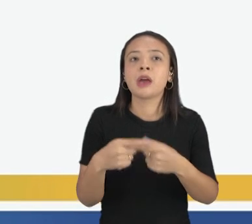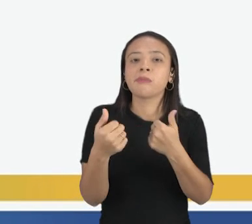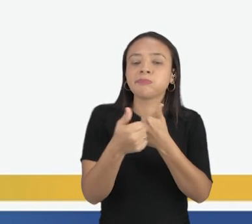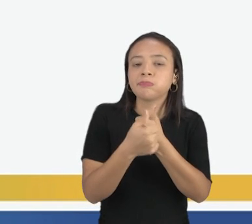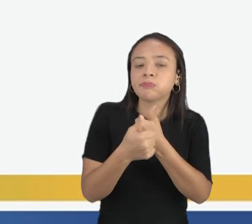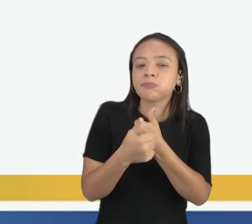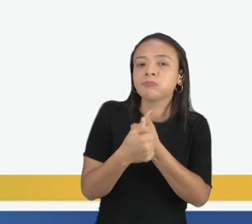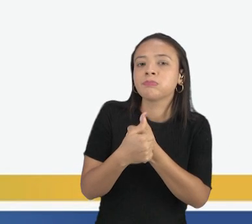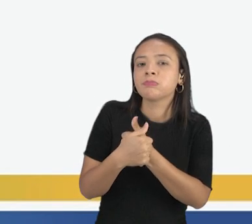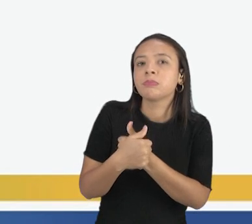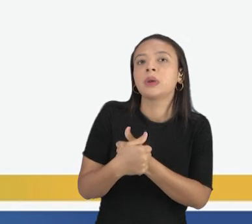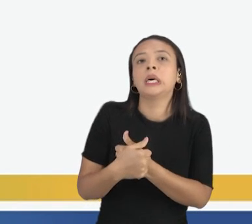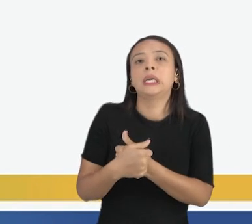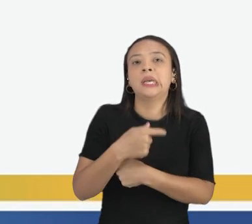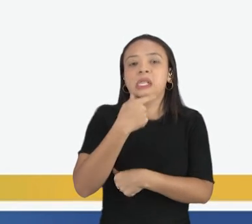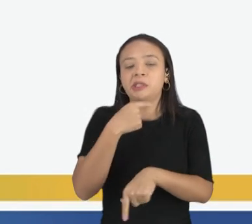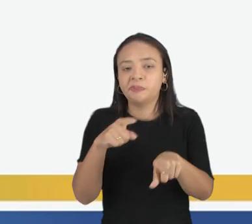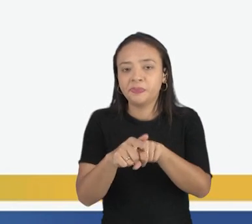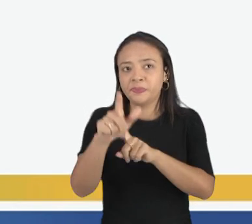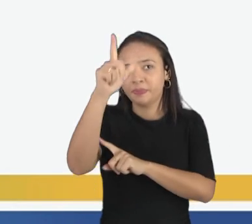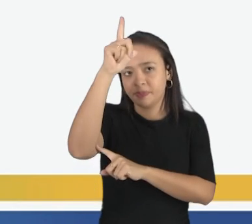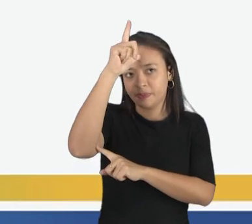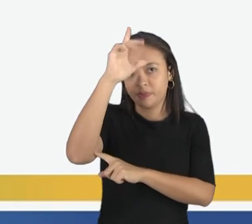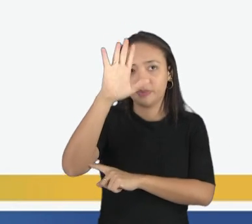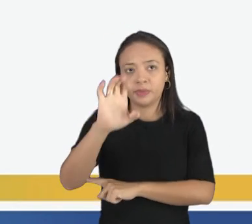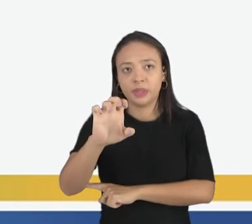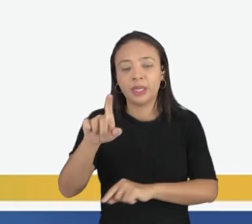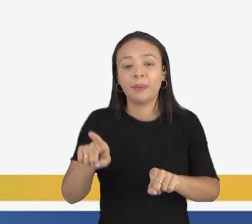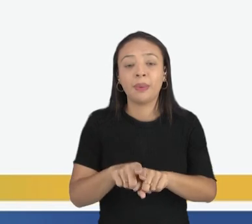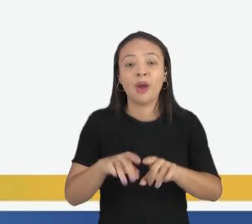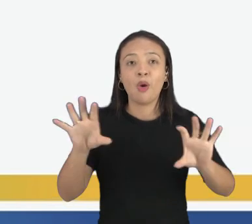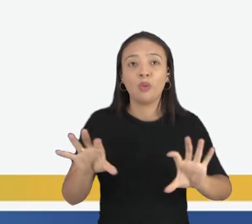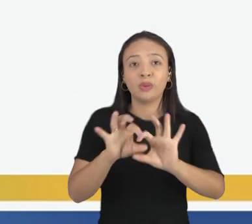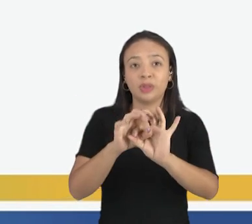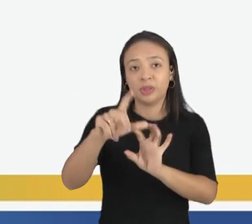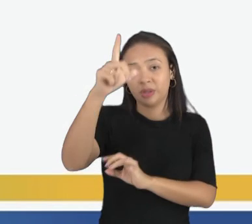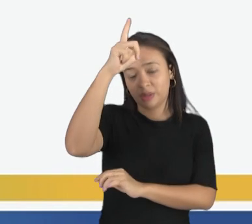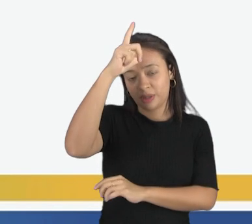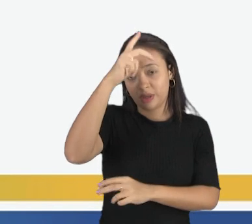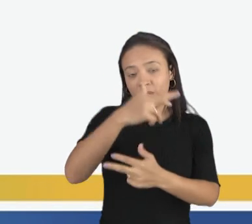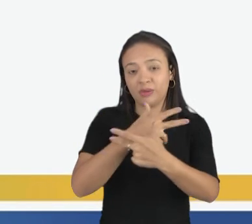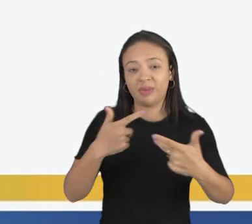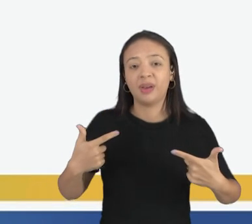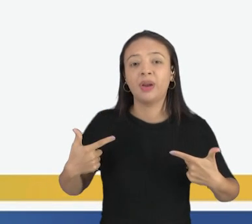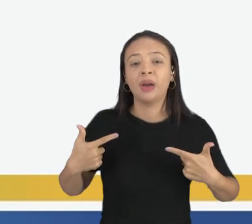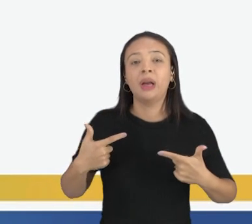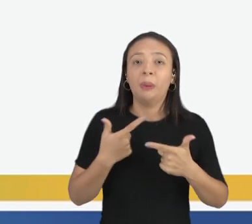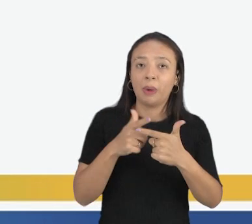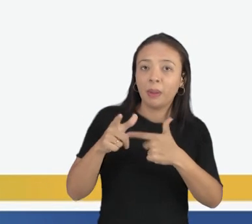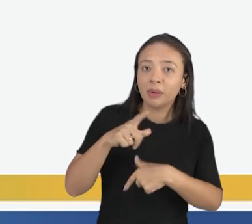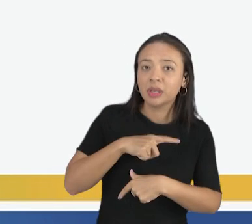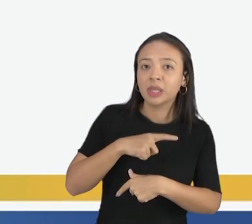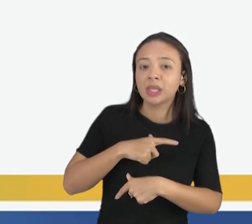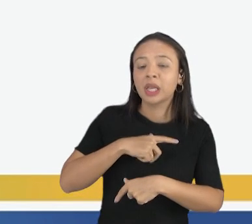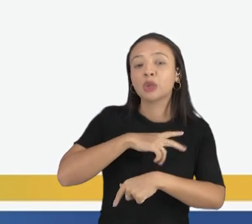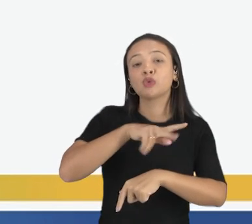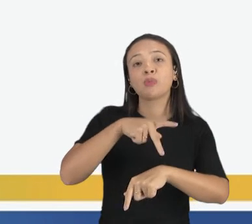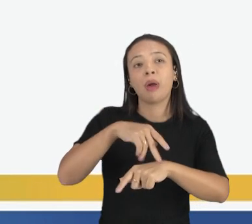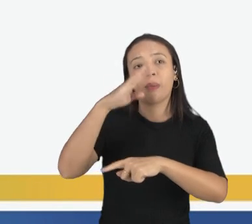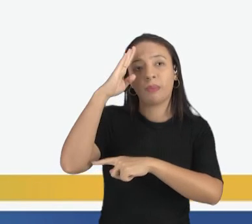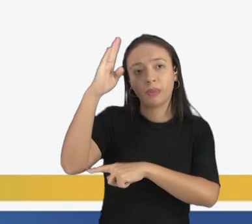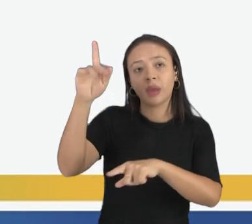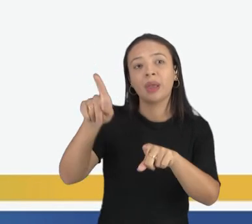a Inglaterra e a Alemanha, e a unificação da Alemanha e os conflitos entre as potências suscitados